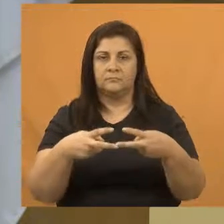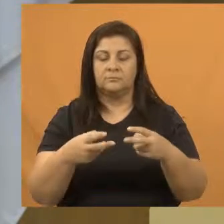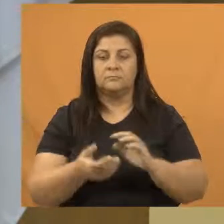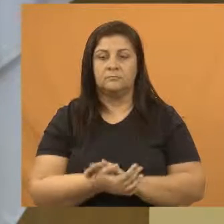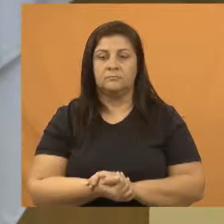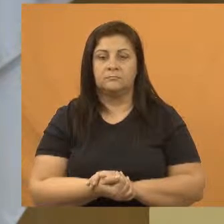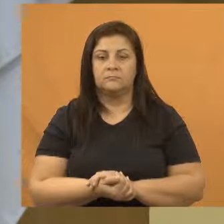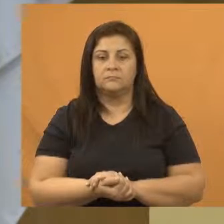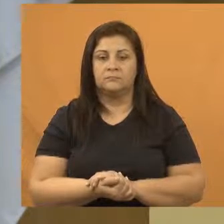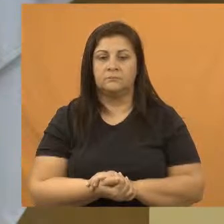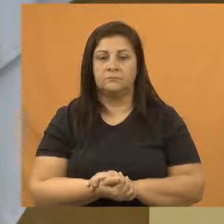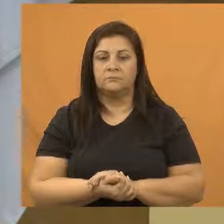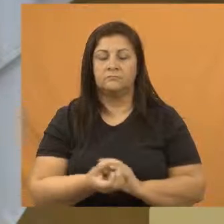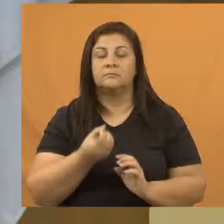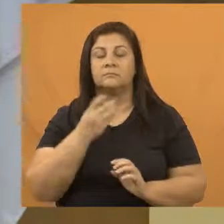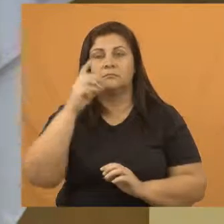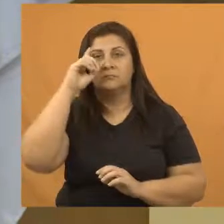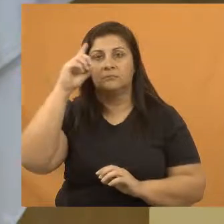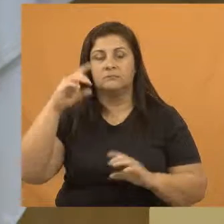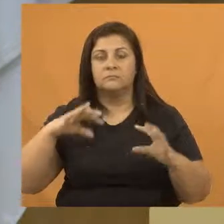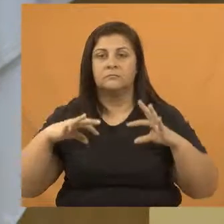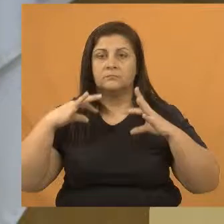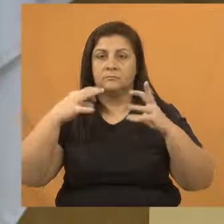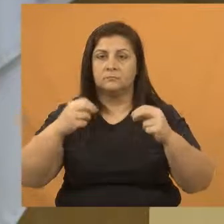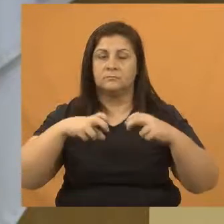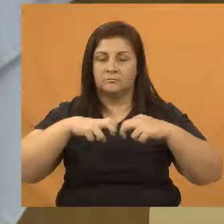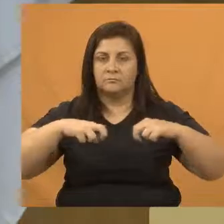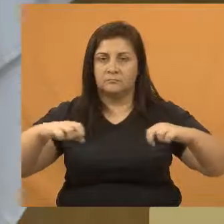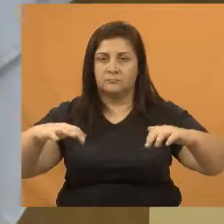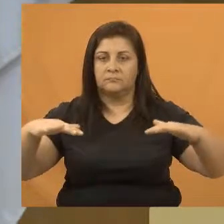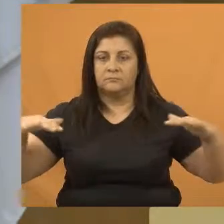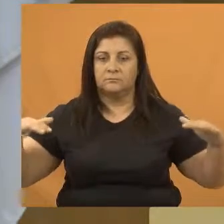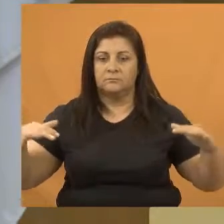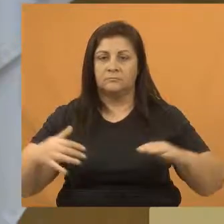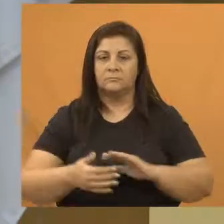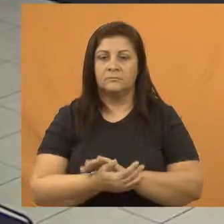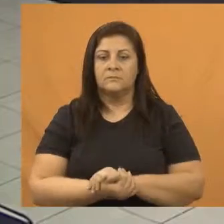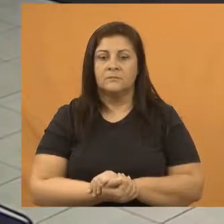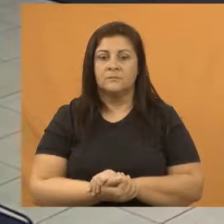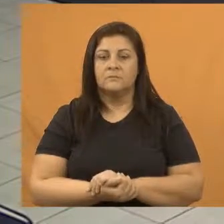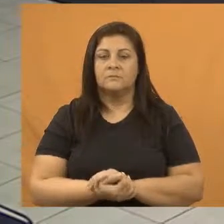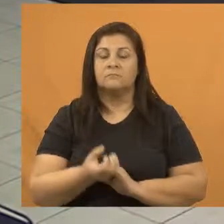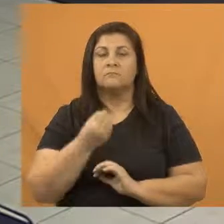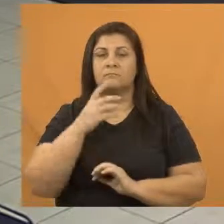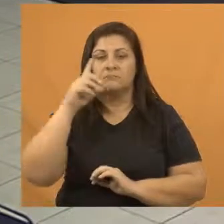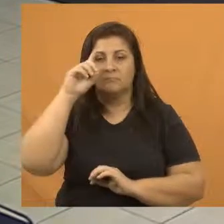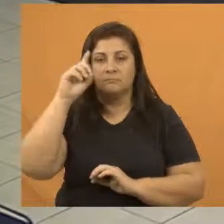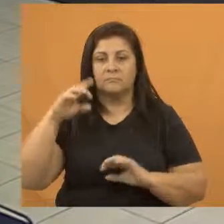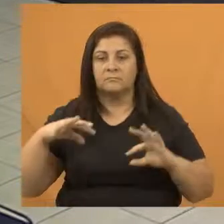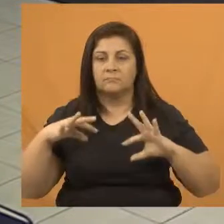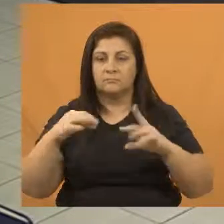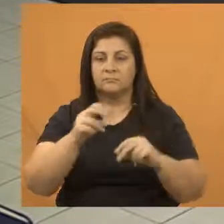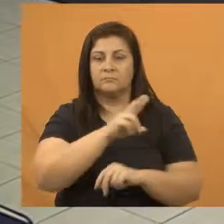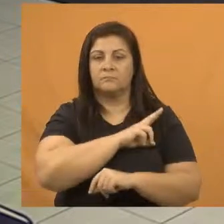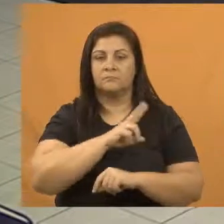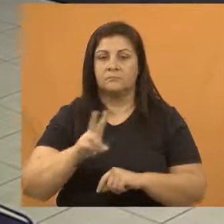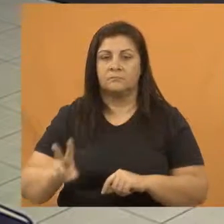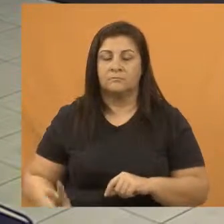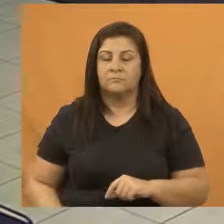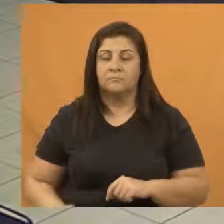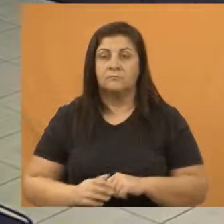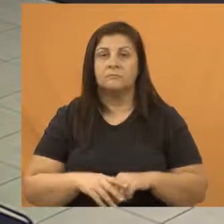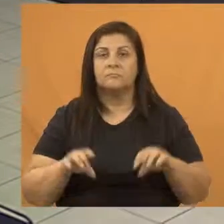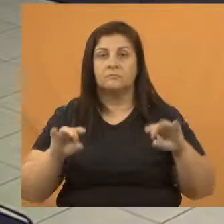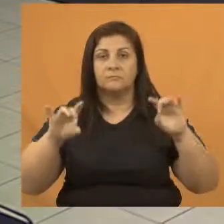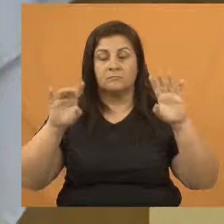dia a todos que estão aqui na plenária. Bom dia a todos os vereadores e bom dia especial a